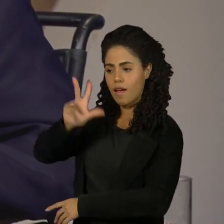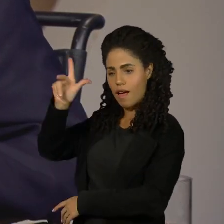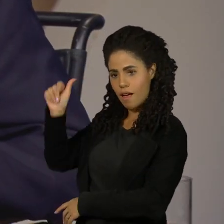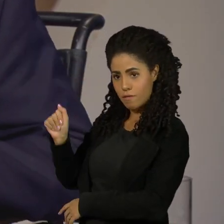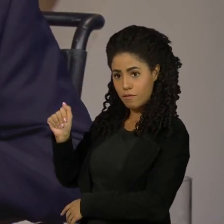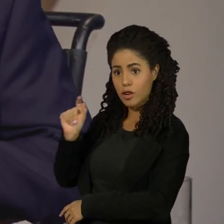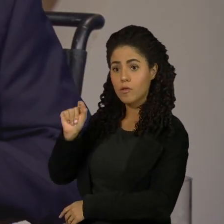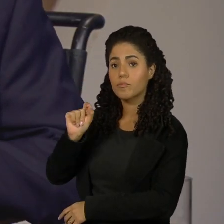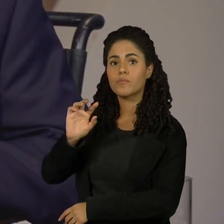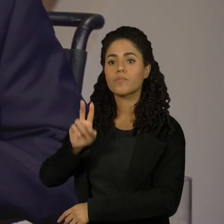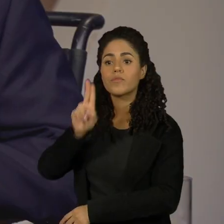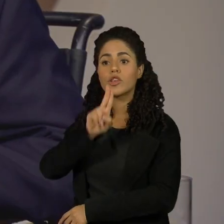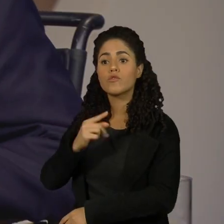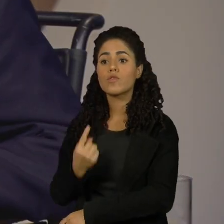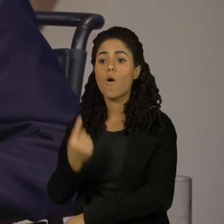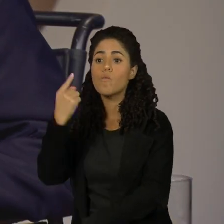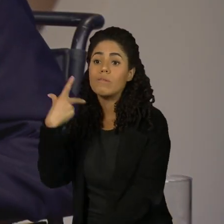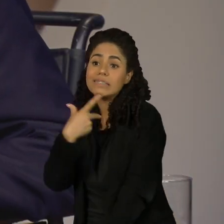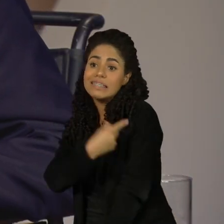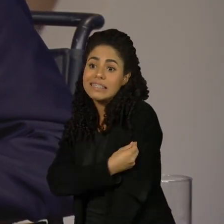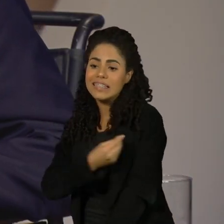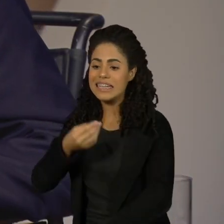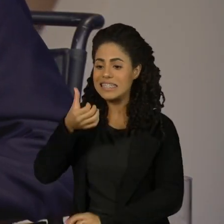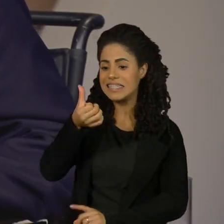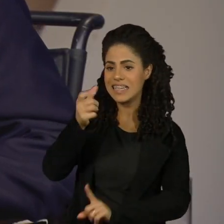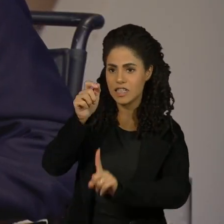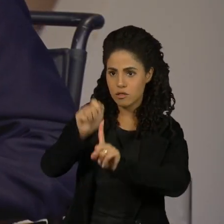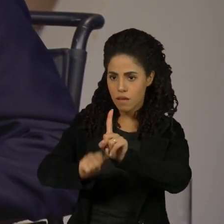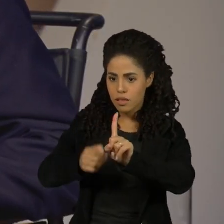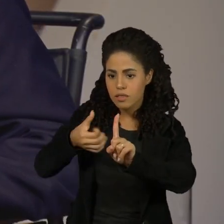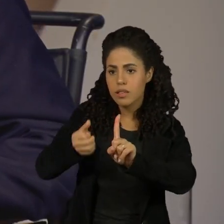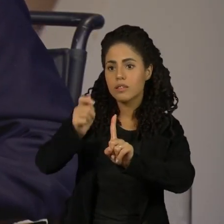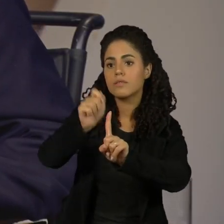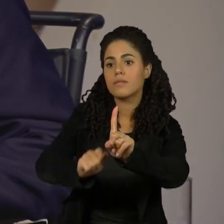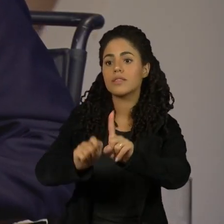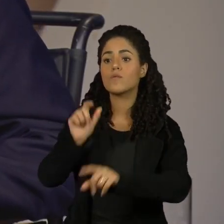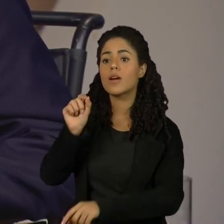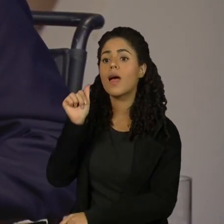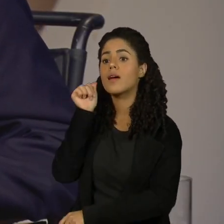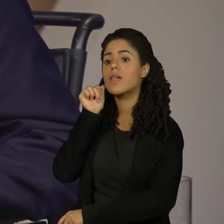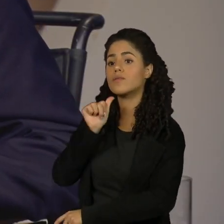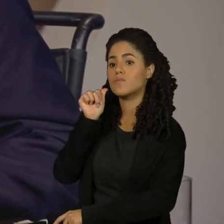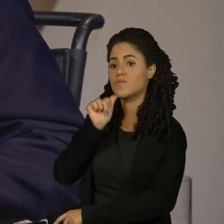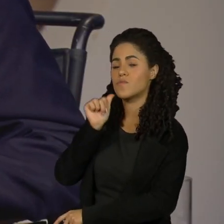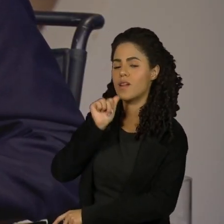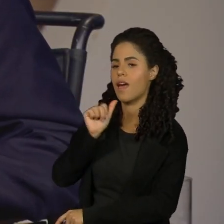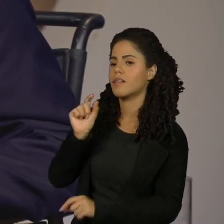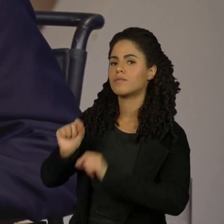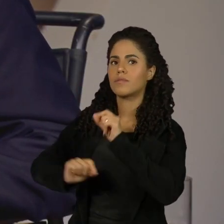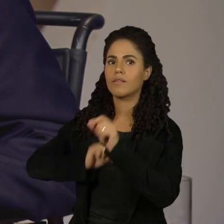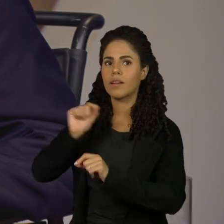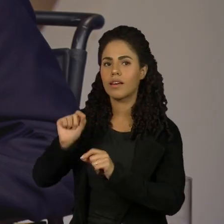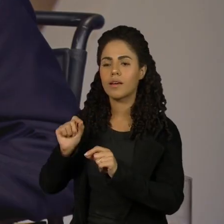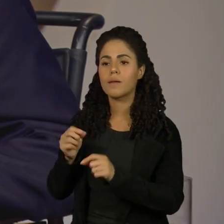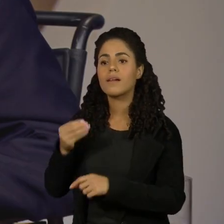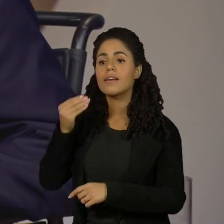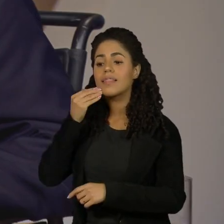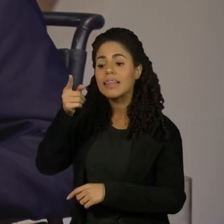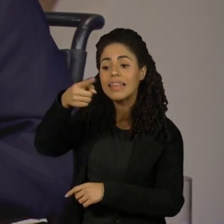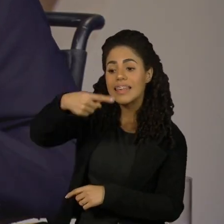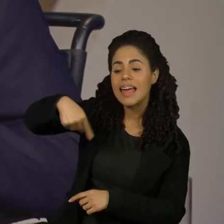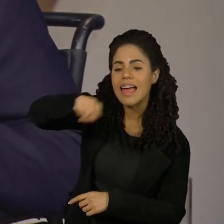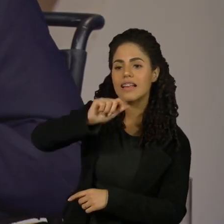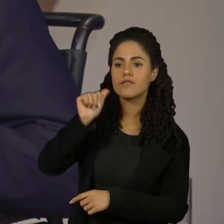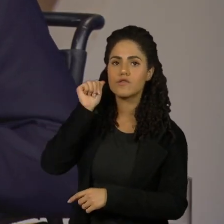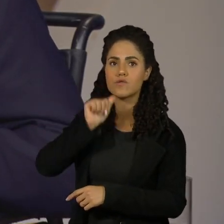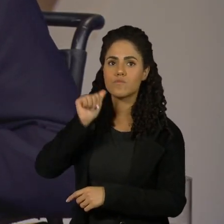que usa uma injeção a cada 6 meses nas mulheres para fazer com que essas